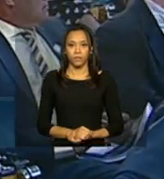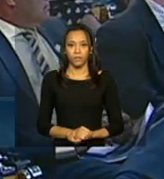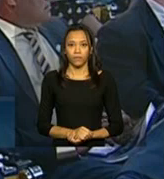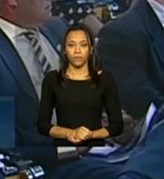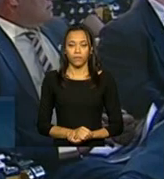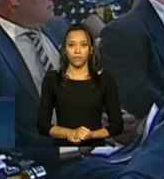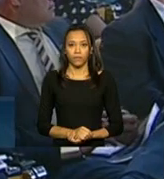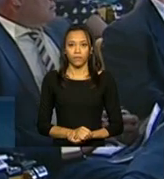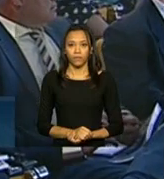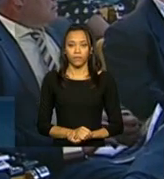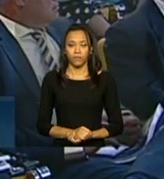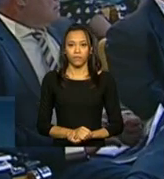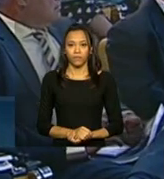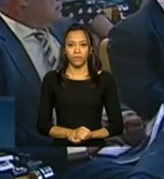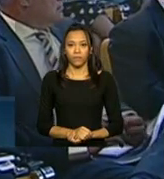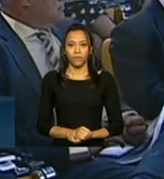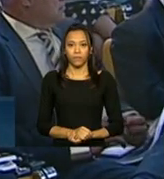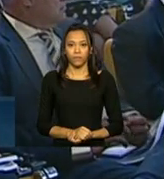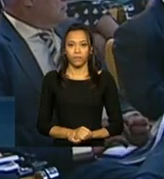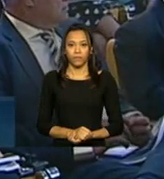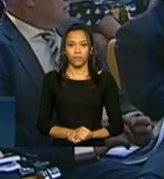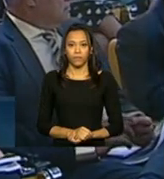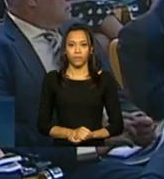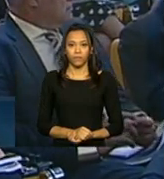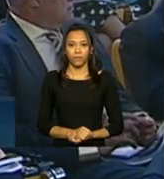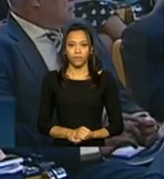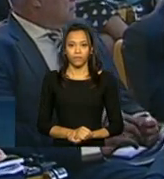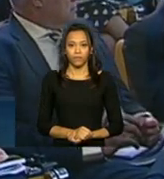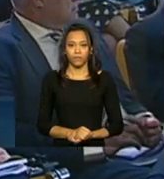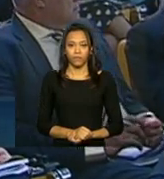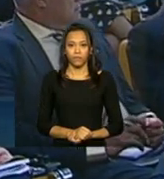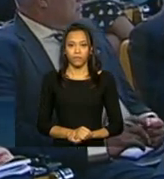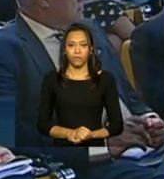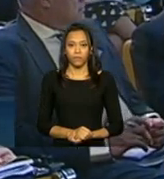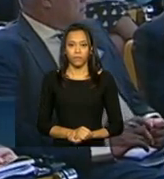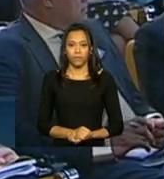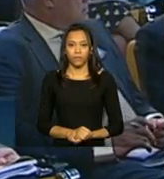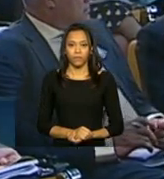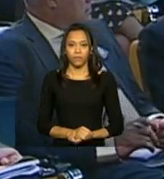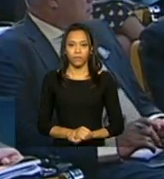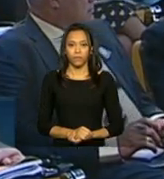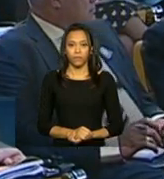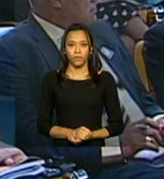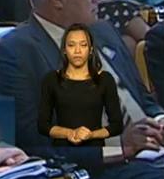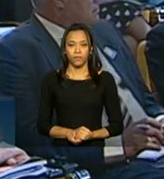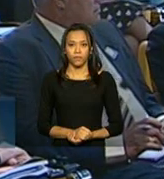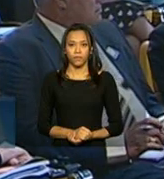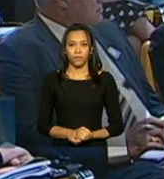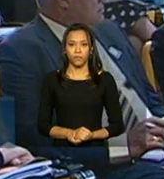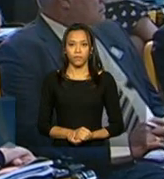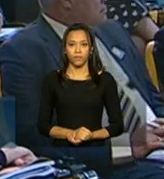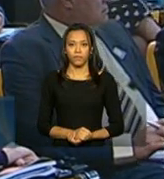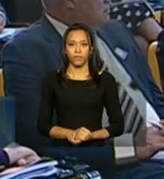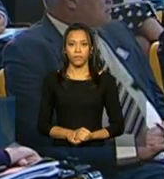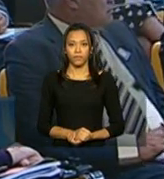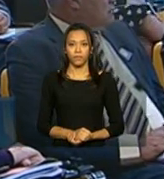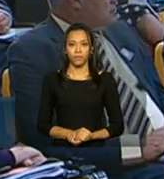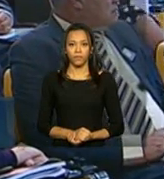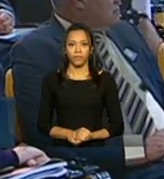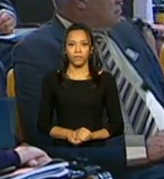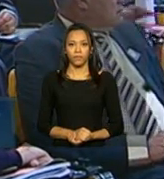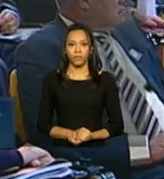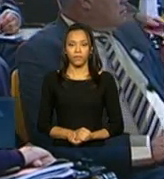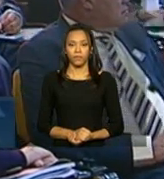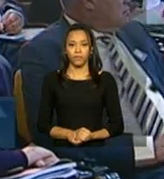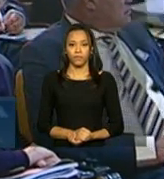Aqui nessa segunda mesa Uhum. Que tá Virgí, onde tem a Virgínia de Freitas da UN. antes de chamar a pergunta se ela está presente, porque